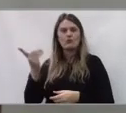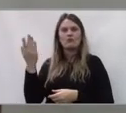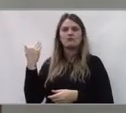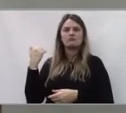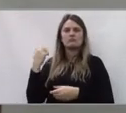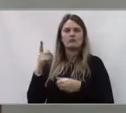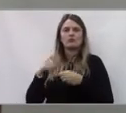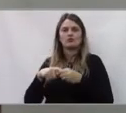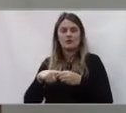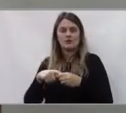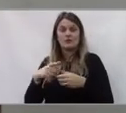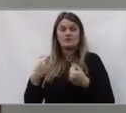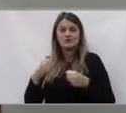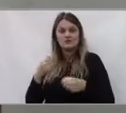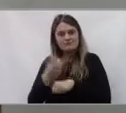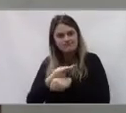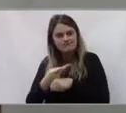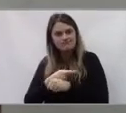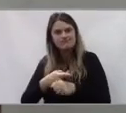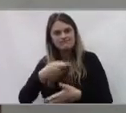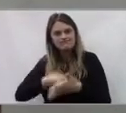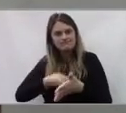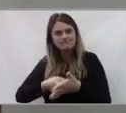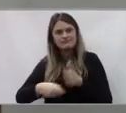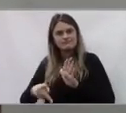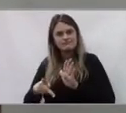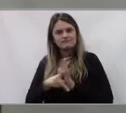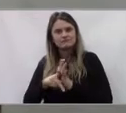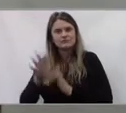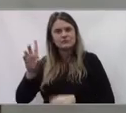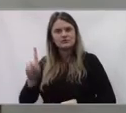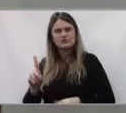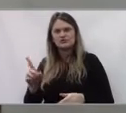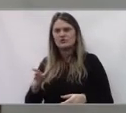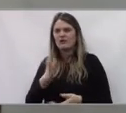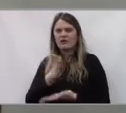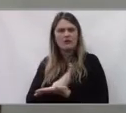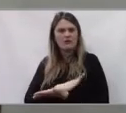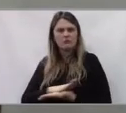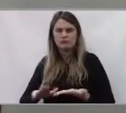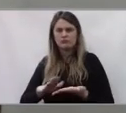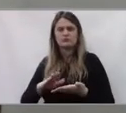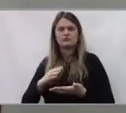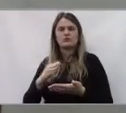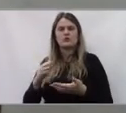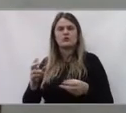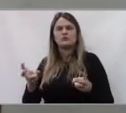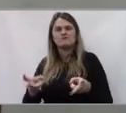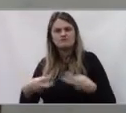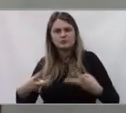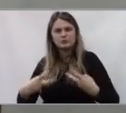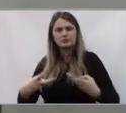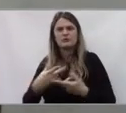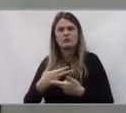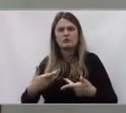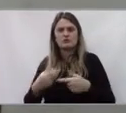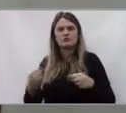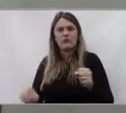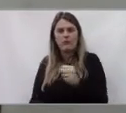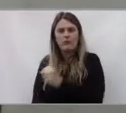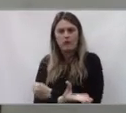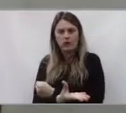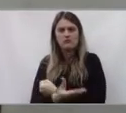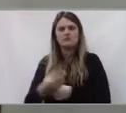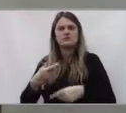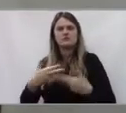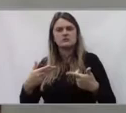não esmoreça, e busque os seus direitos, que chega de abuso. Nós não podemos mais ficar pagando a conta dos rombos que